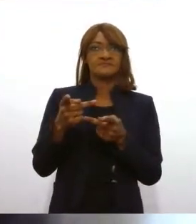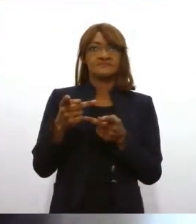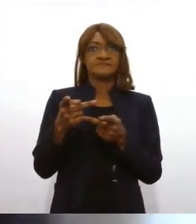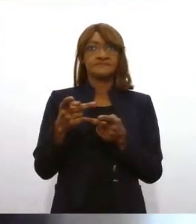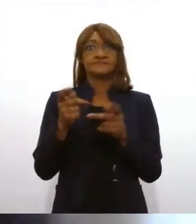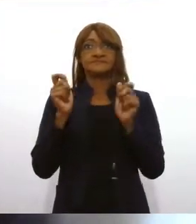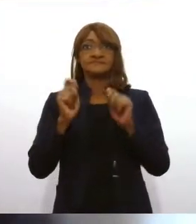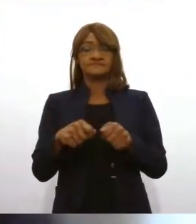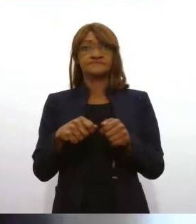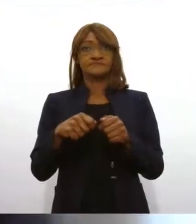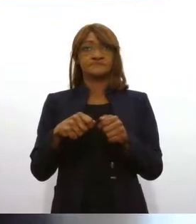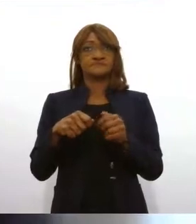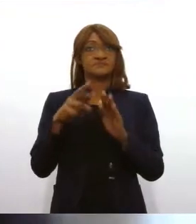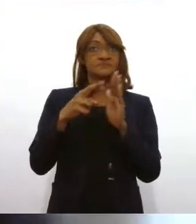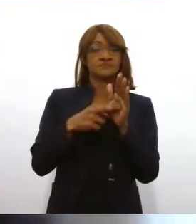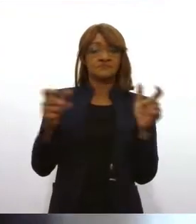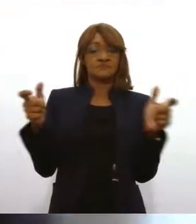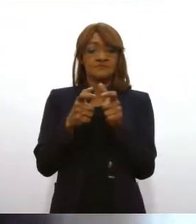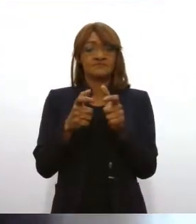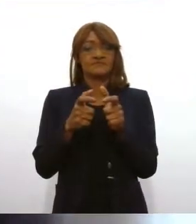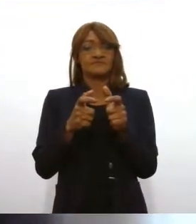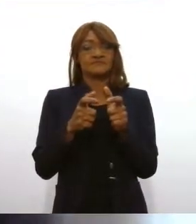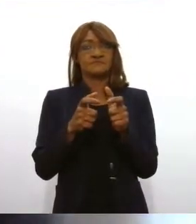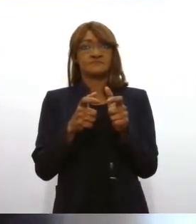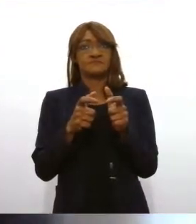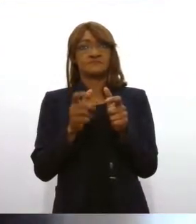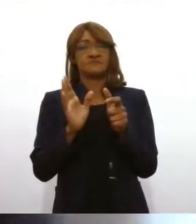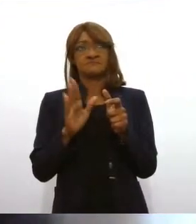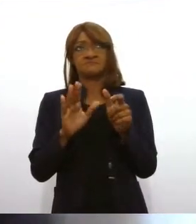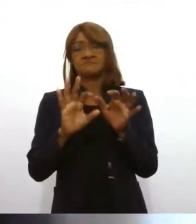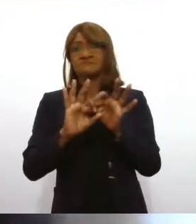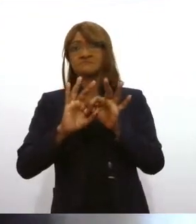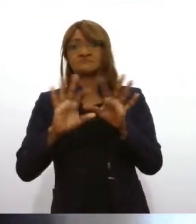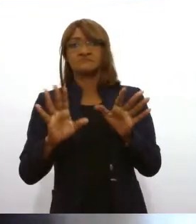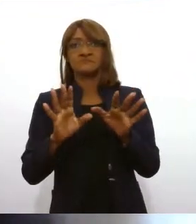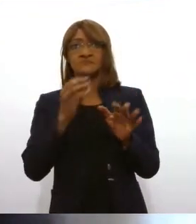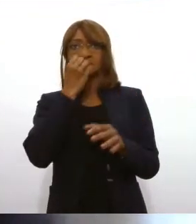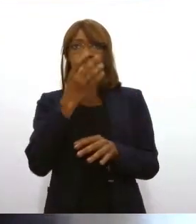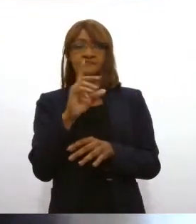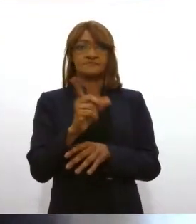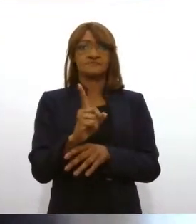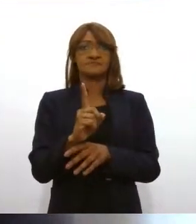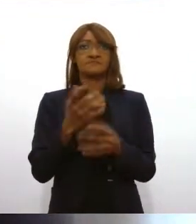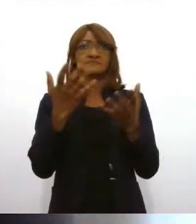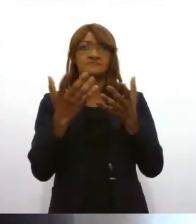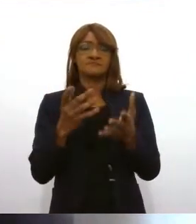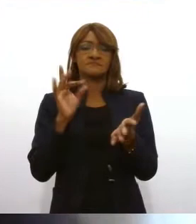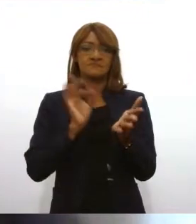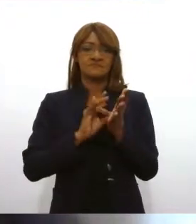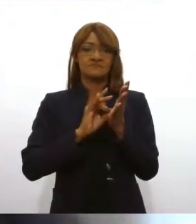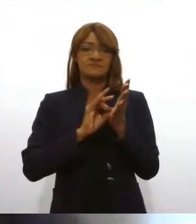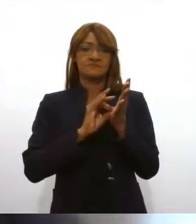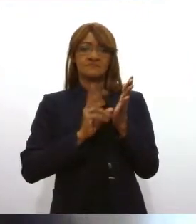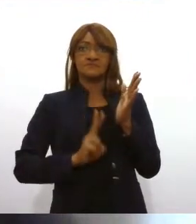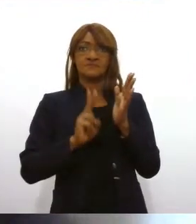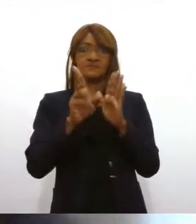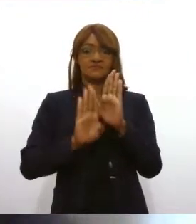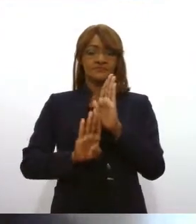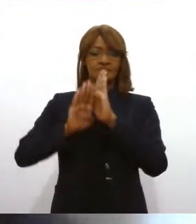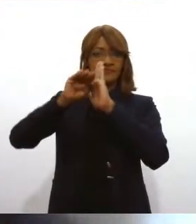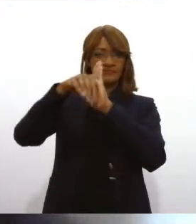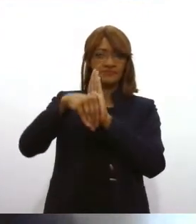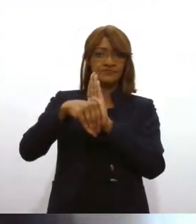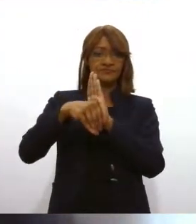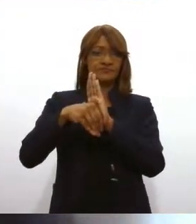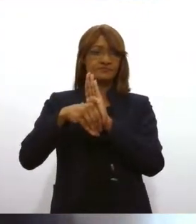essa liberação, ainda que positiva, ela ainda não é suficiente. A gente espera que as taxas continuem em queda, como estão, para que